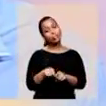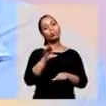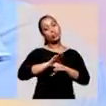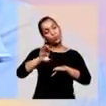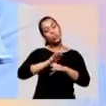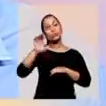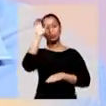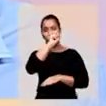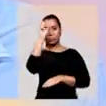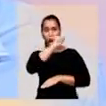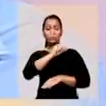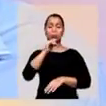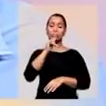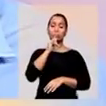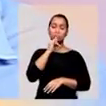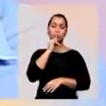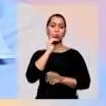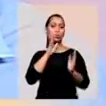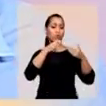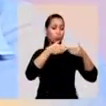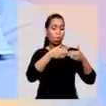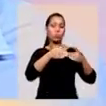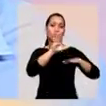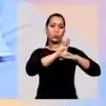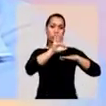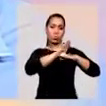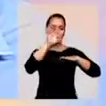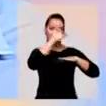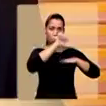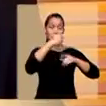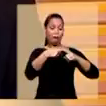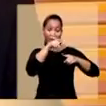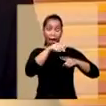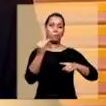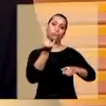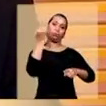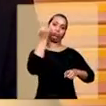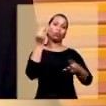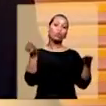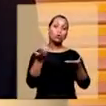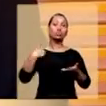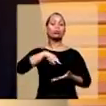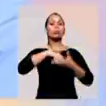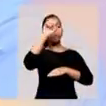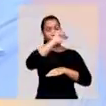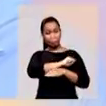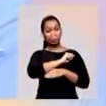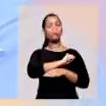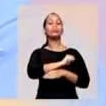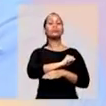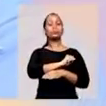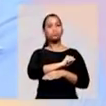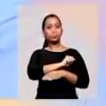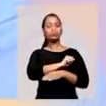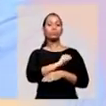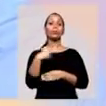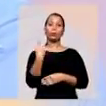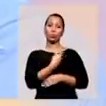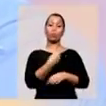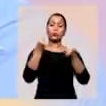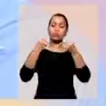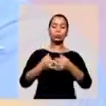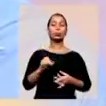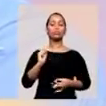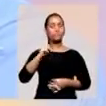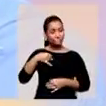cursos também de atualização. Muitas vezes eu não olho para essa qualificação profissional, que é muito importante. E hoje, quando nós falamos de qualificação profissional, nós